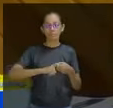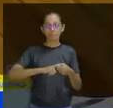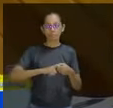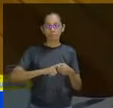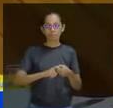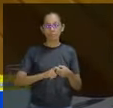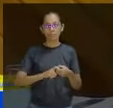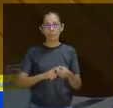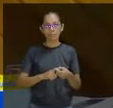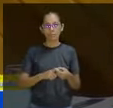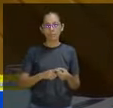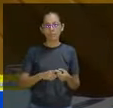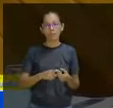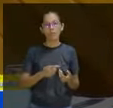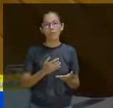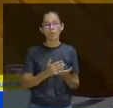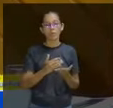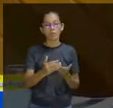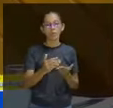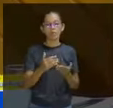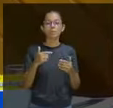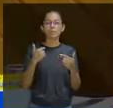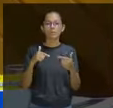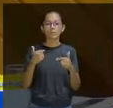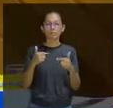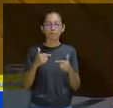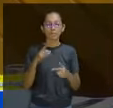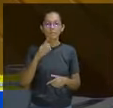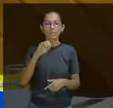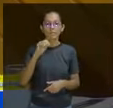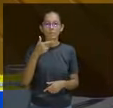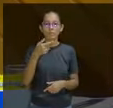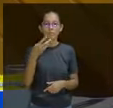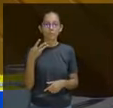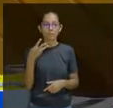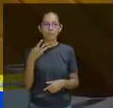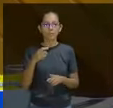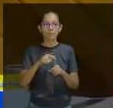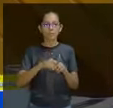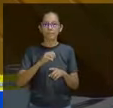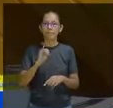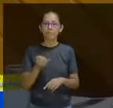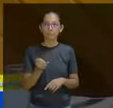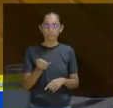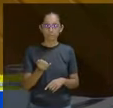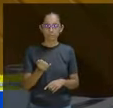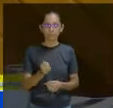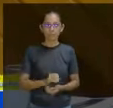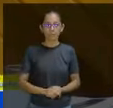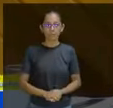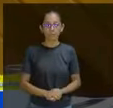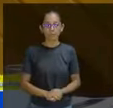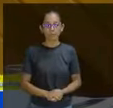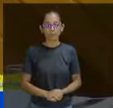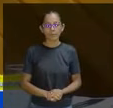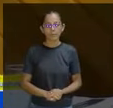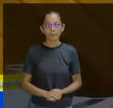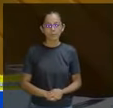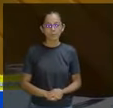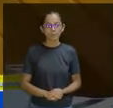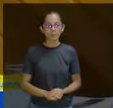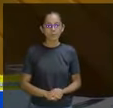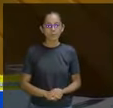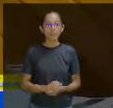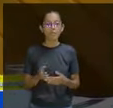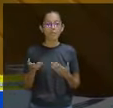compromisso. E, de fato, eu só tomei posse, eu só considero que tomei posse no dia 23 de janeiro, quando da minha primeira sessão.